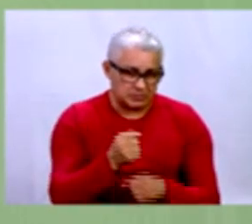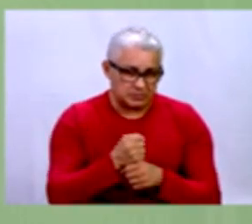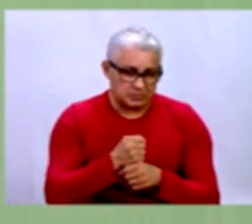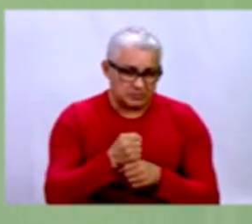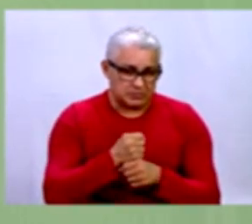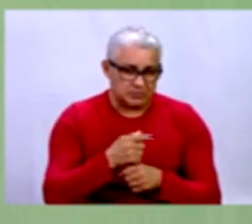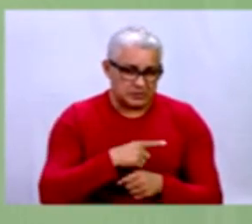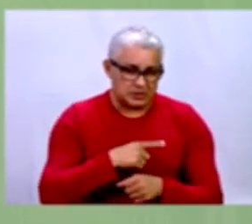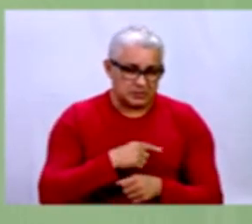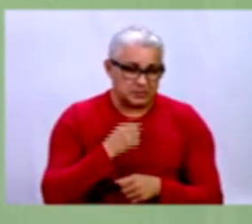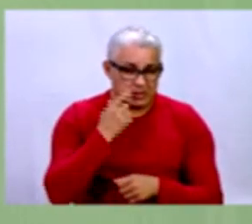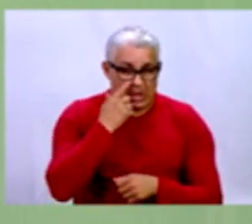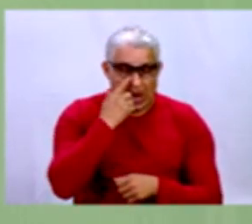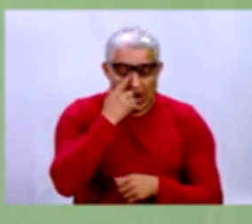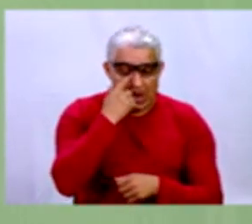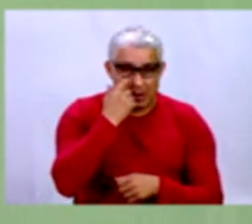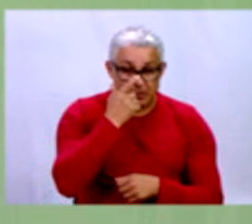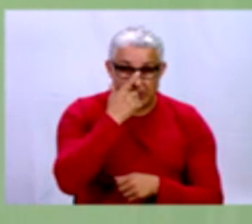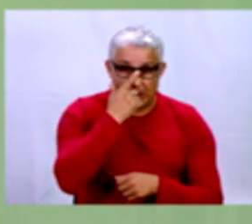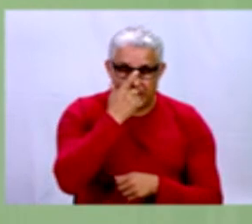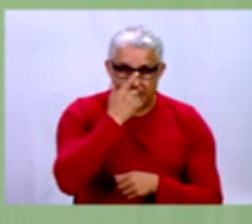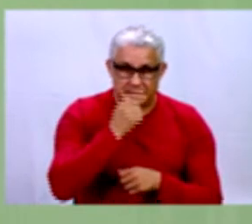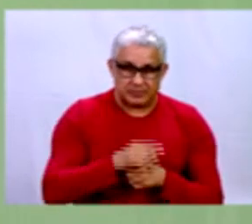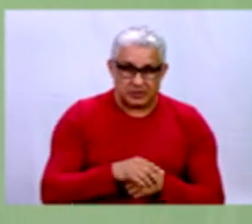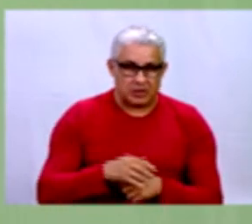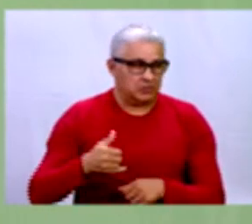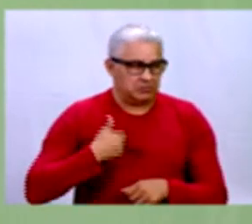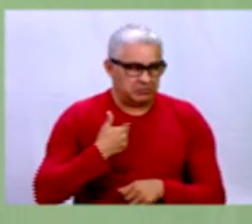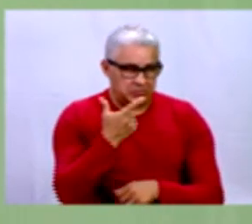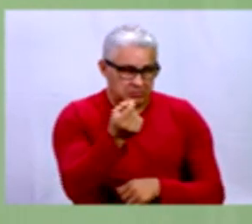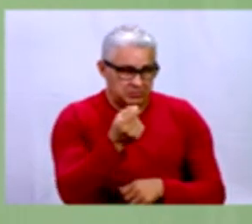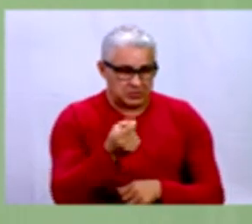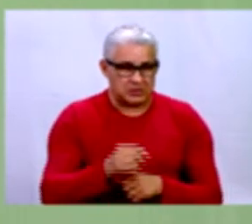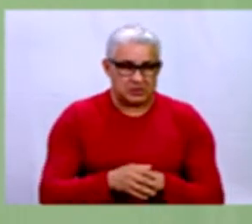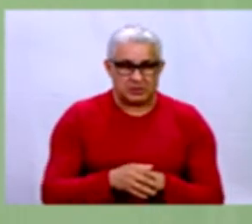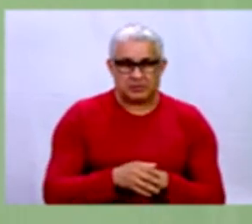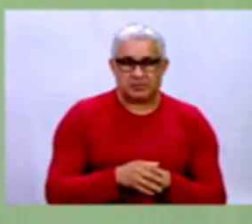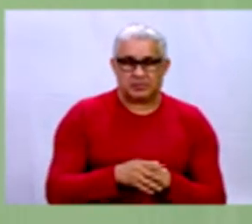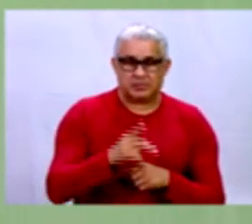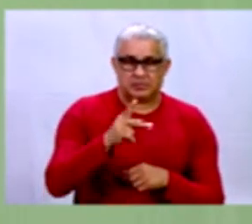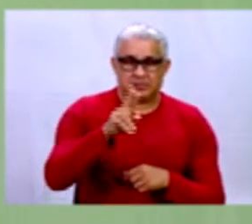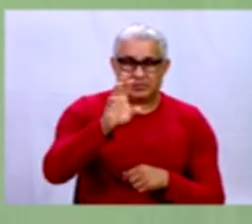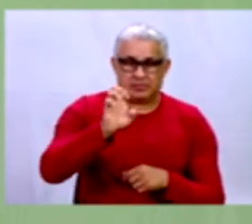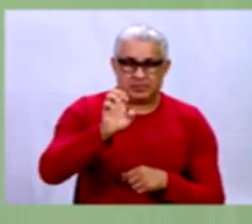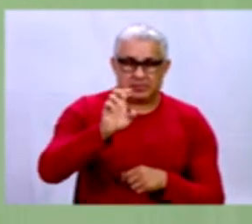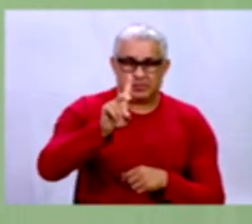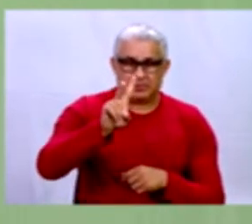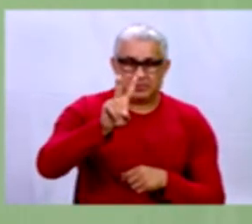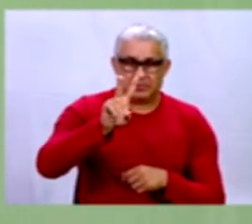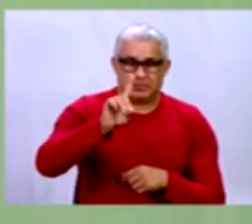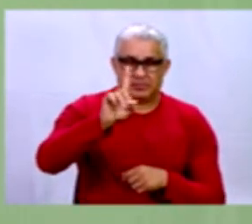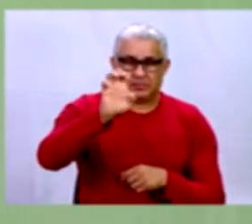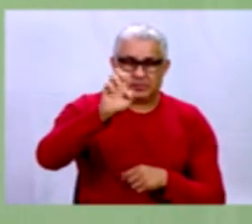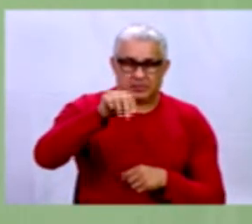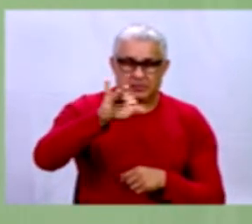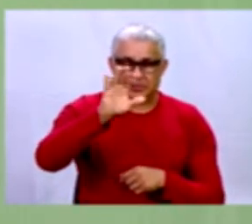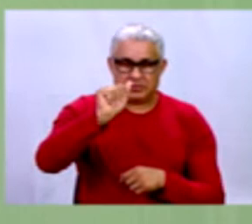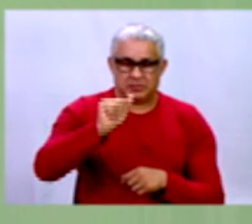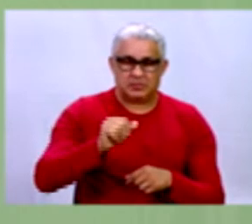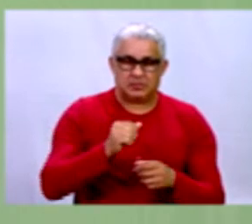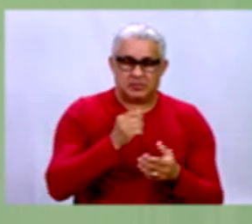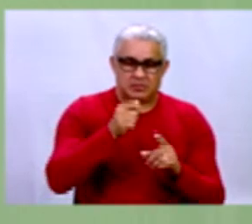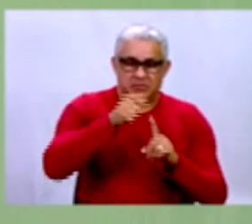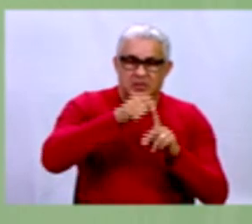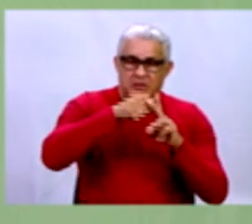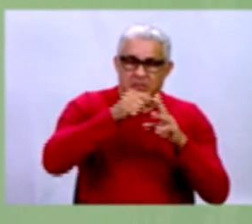exemplo, e resolveu fazer um plano de previdência, pessoal, que irá pagar mensalmente até os